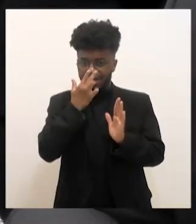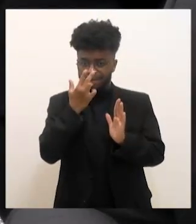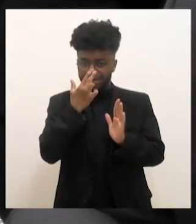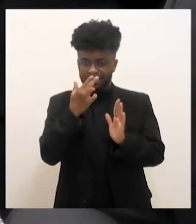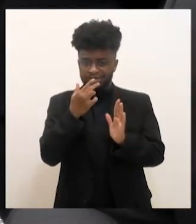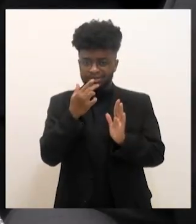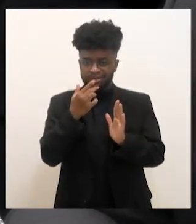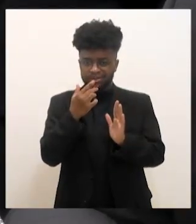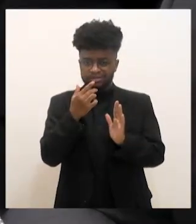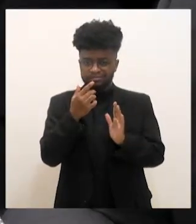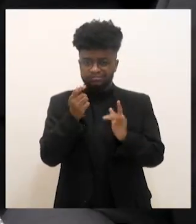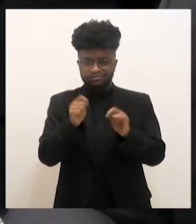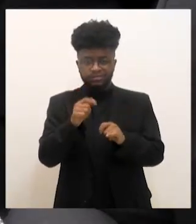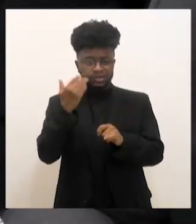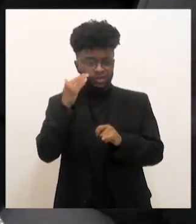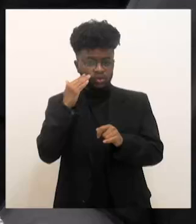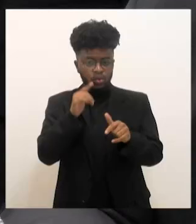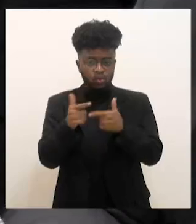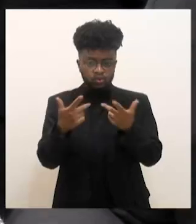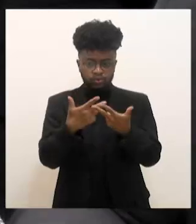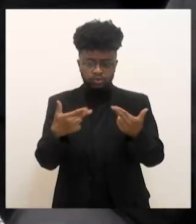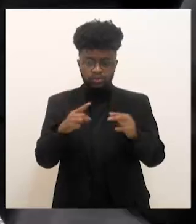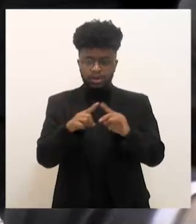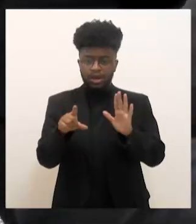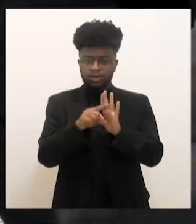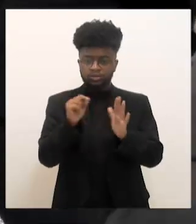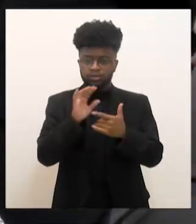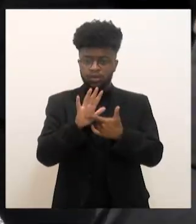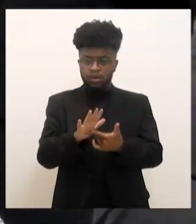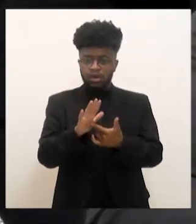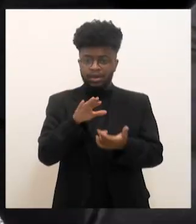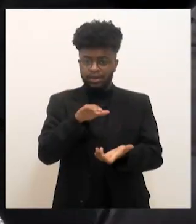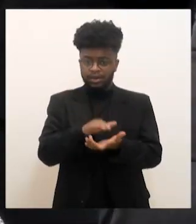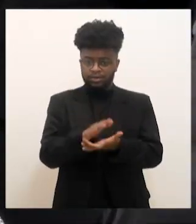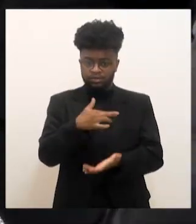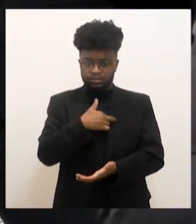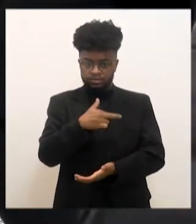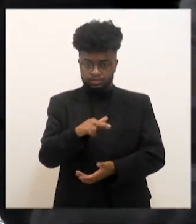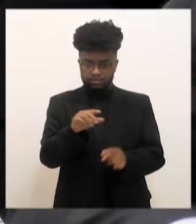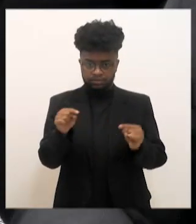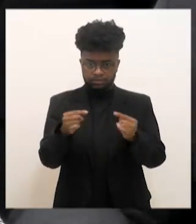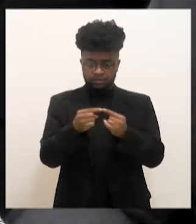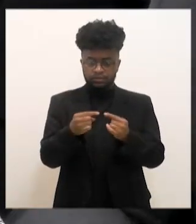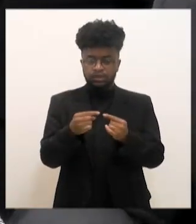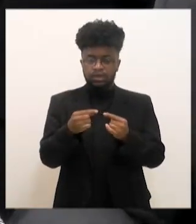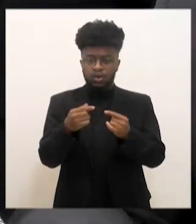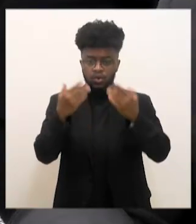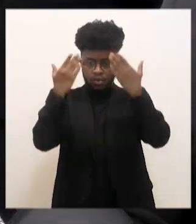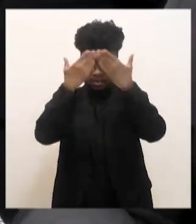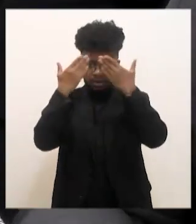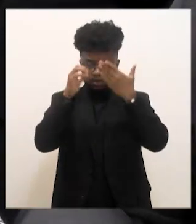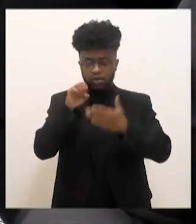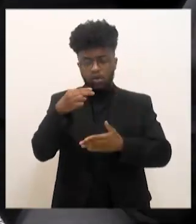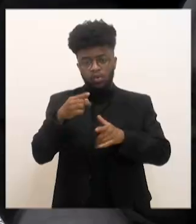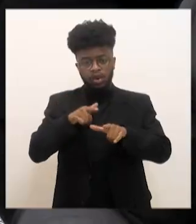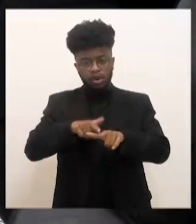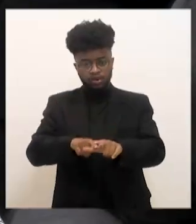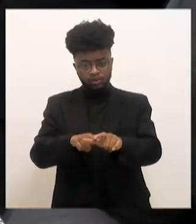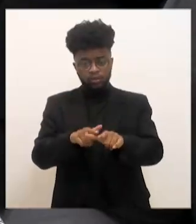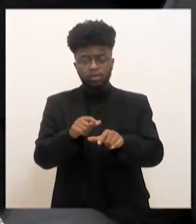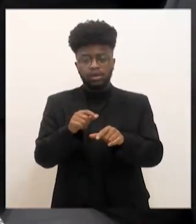outra interpretação. Mas no artigo diz, o casamento religioso celebrado nos termos dos ritos da Umbanda ou do Candomblé